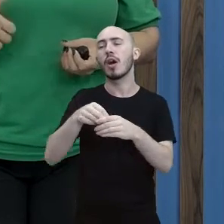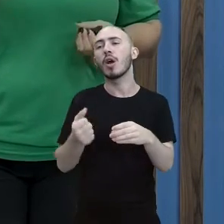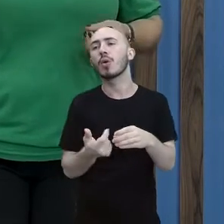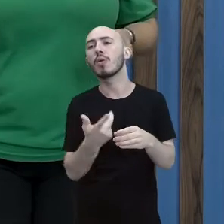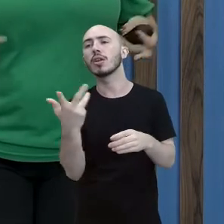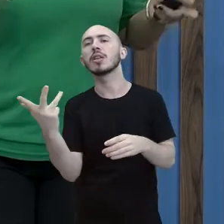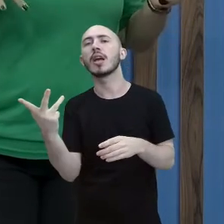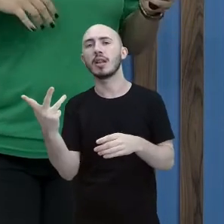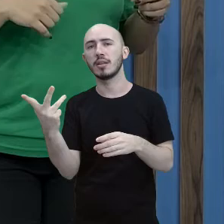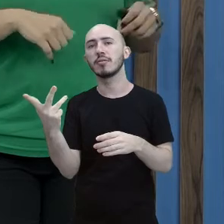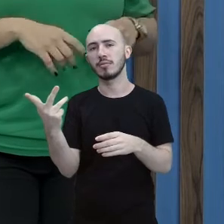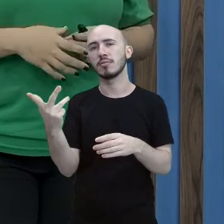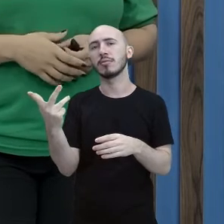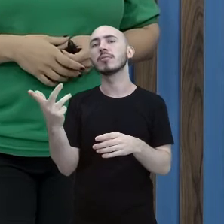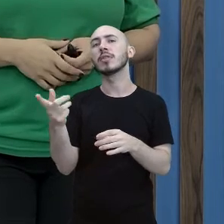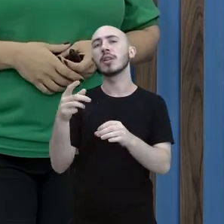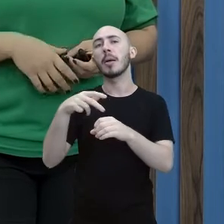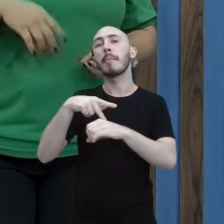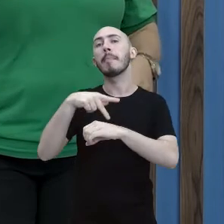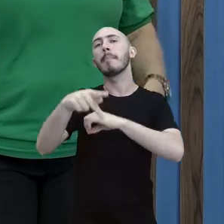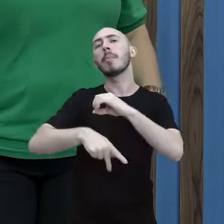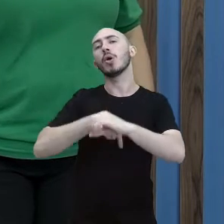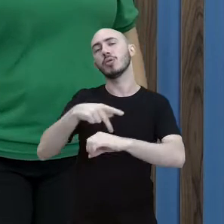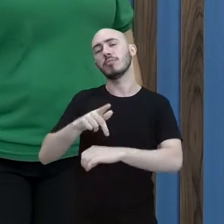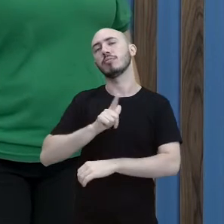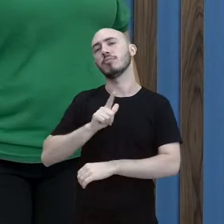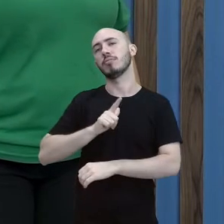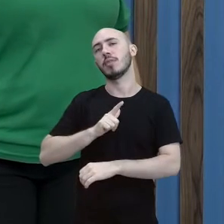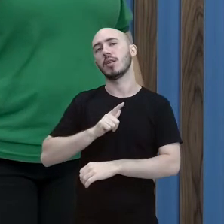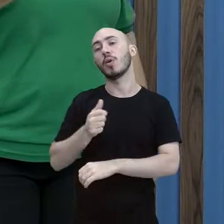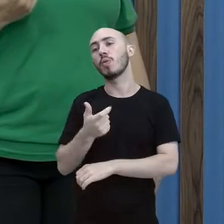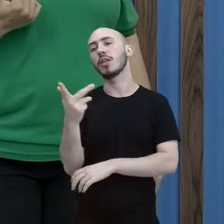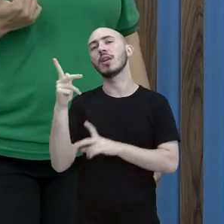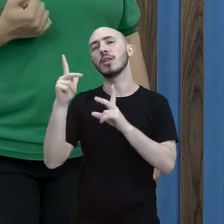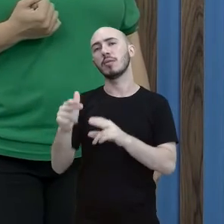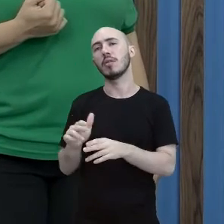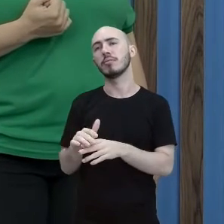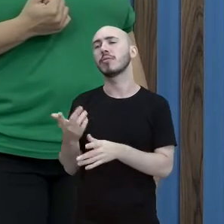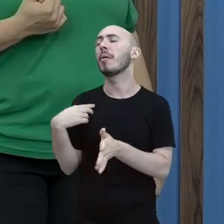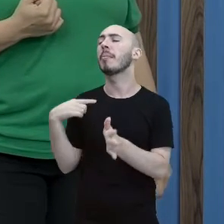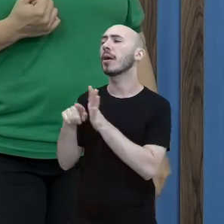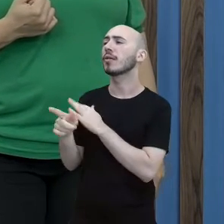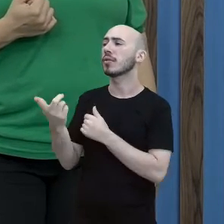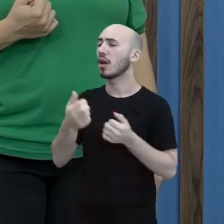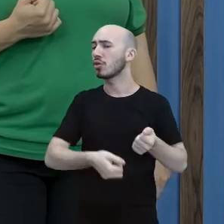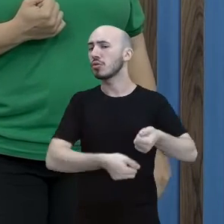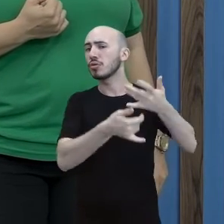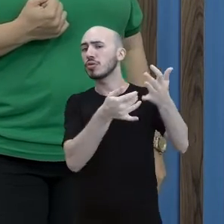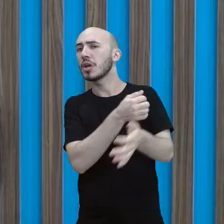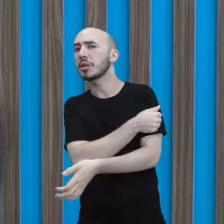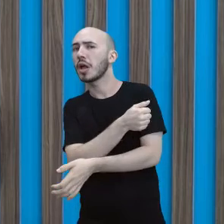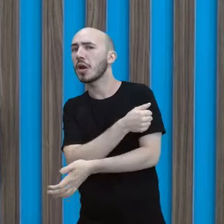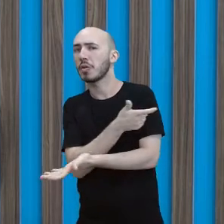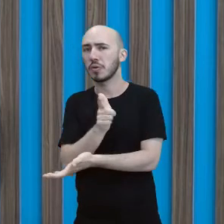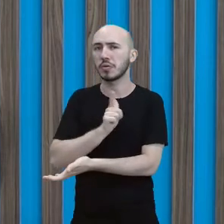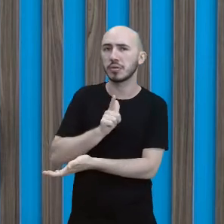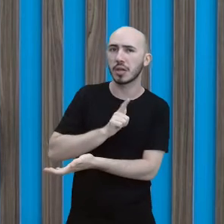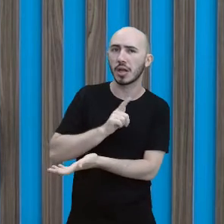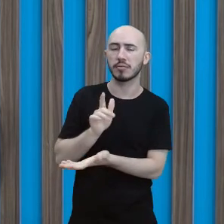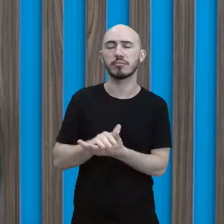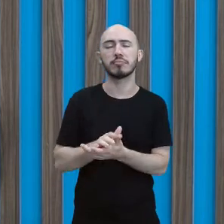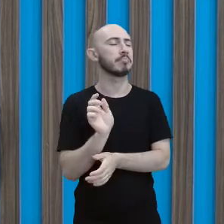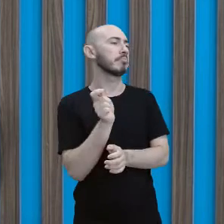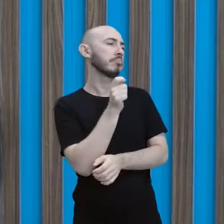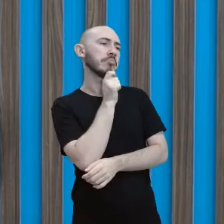Então, deixa eu perguntar aqui para a professora Vanessa, se alguém já apareceu para falar alguma coisa aí para a gente, professora. Ainda não, gente. Vocês